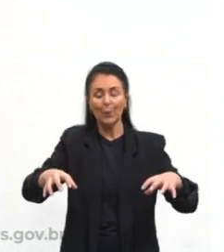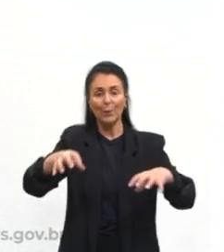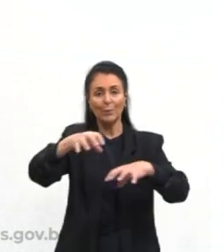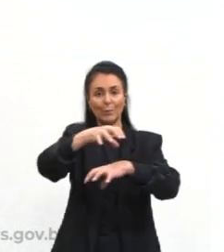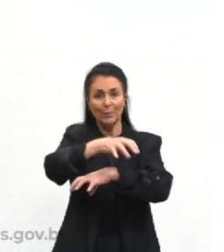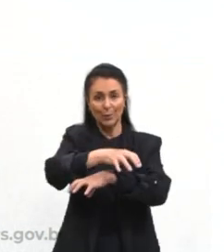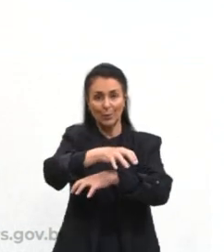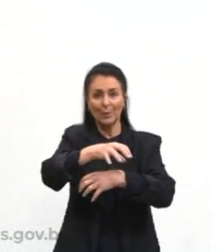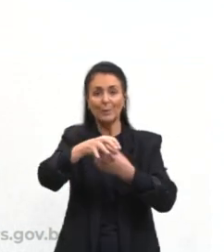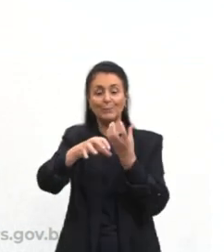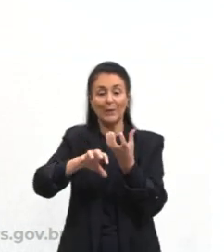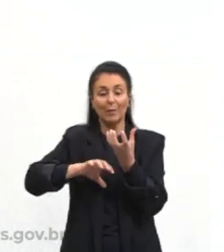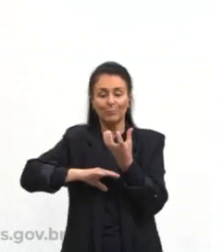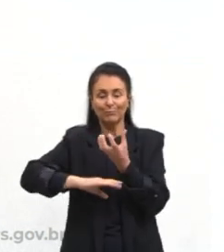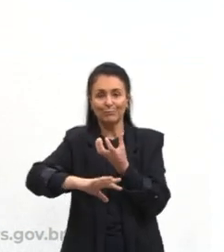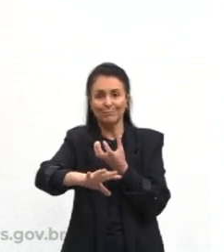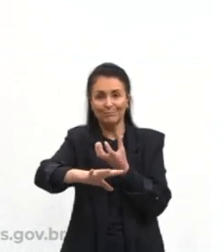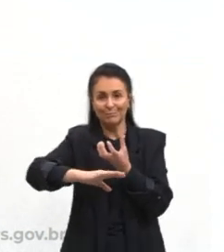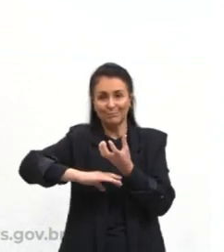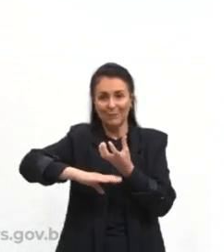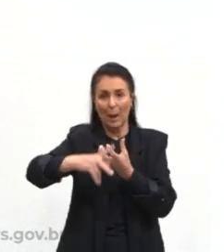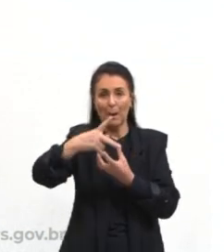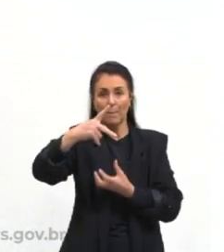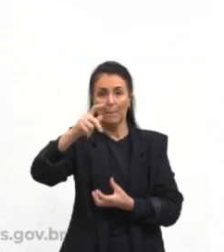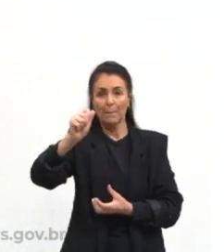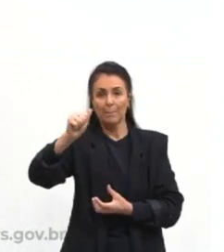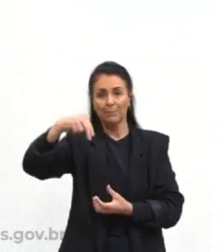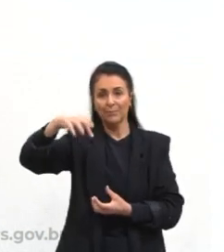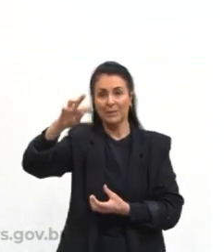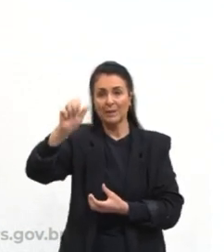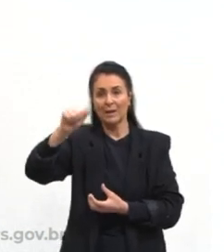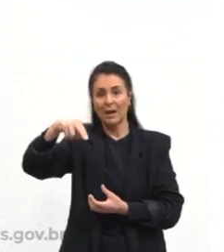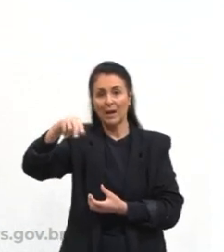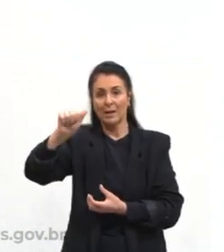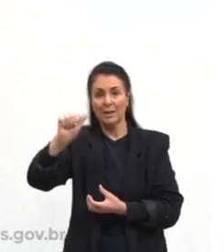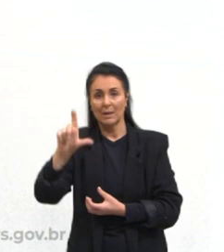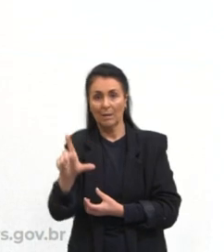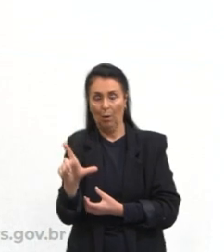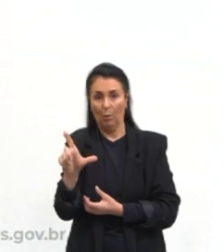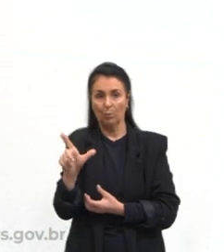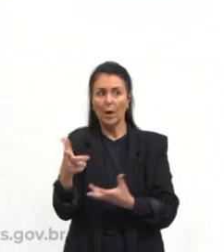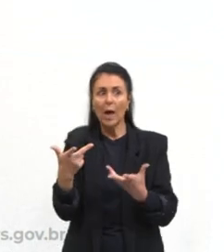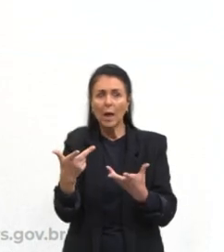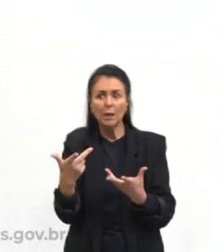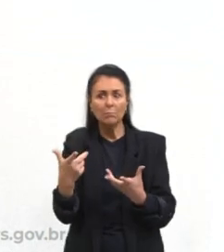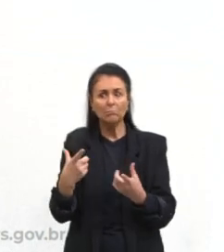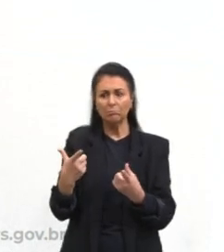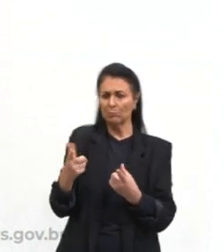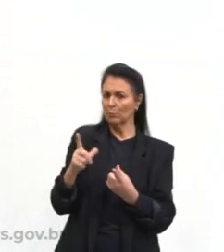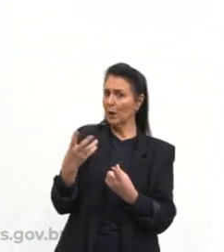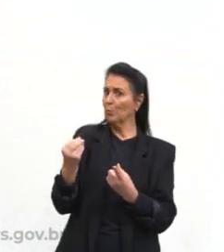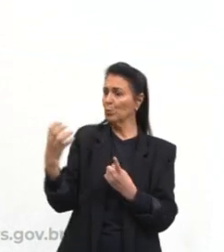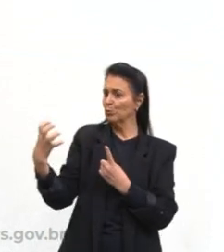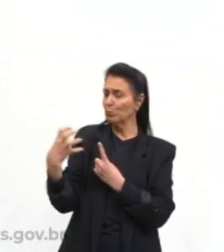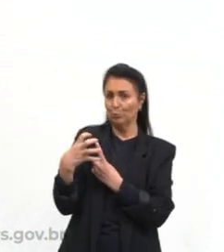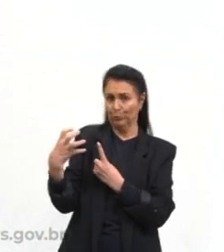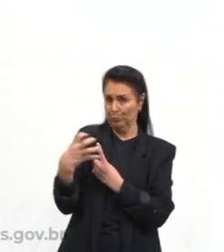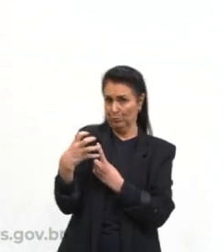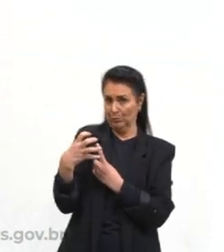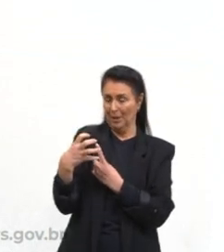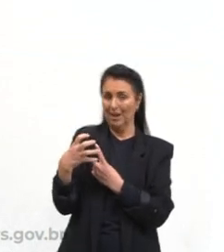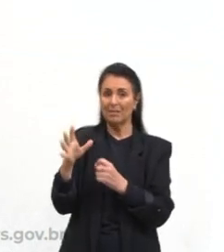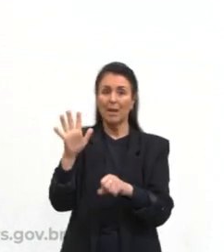aí gurizada do Pantanal ele é um bioma que menos têm agressão tá a gurizada o bioma que nós temos mais menos